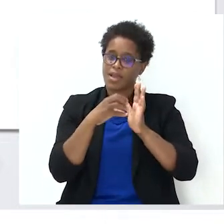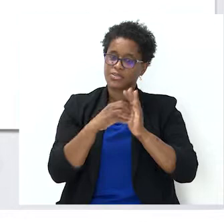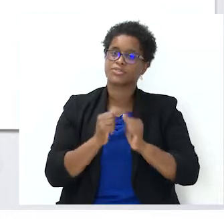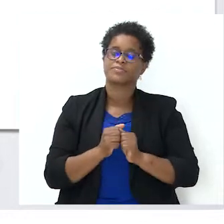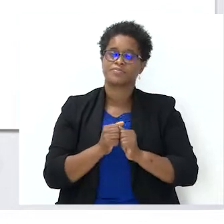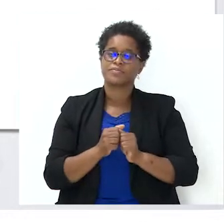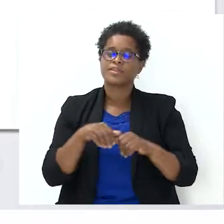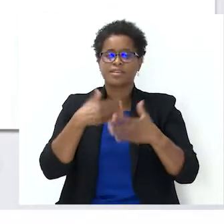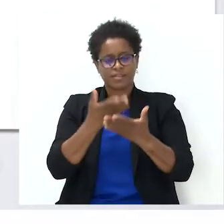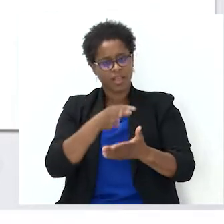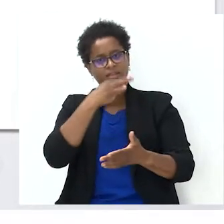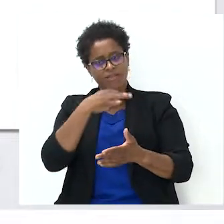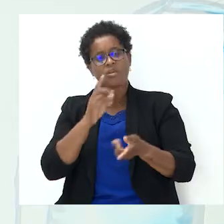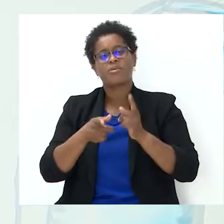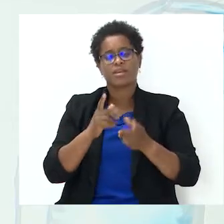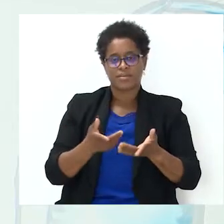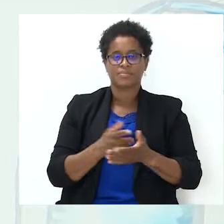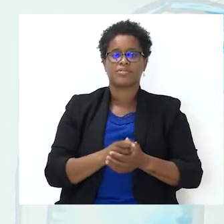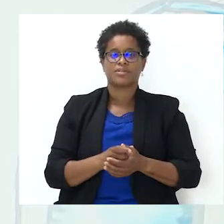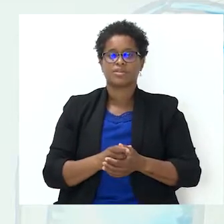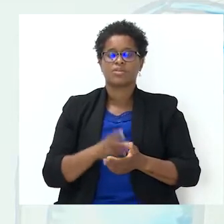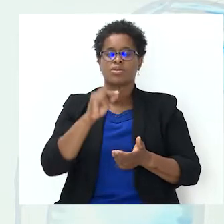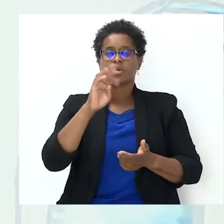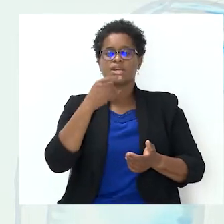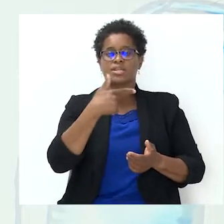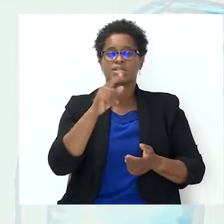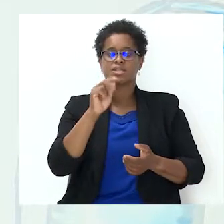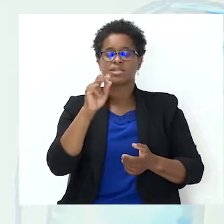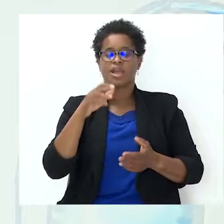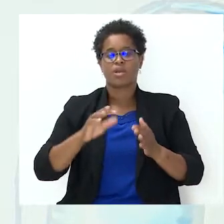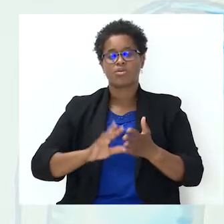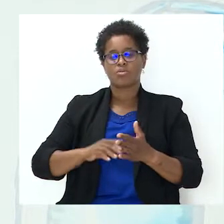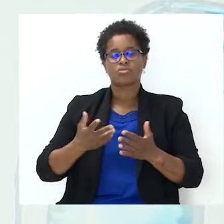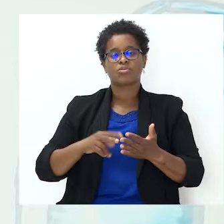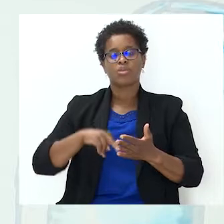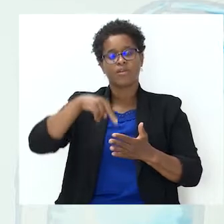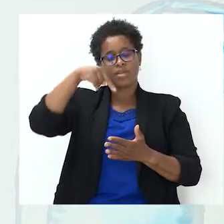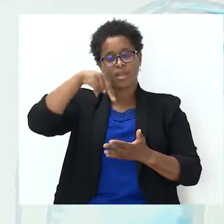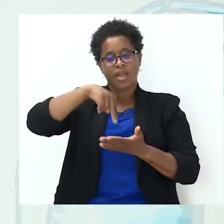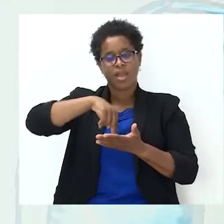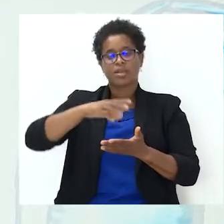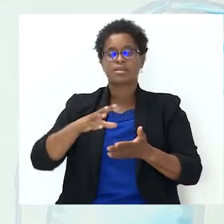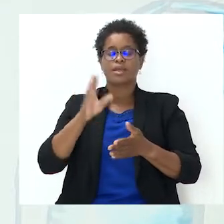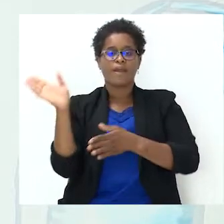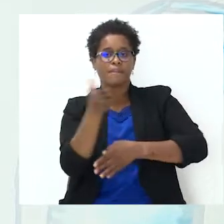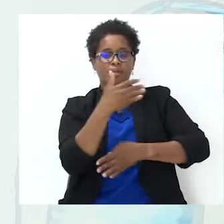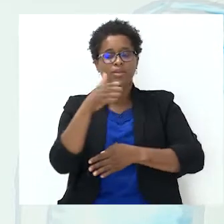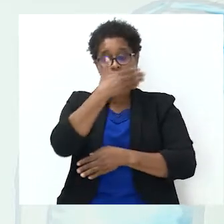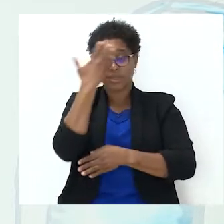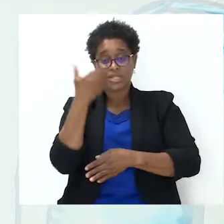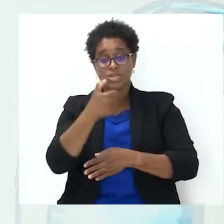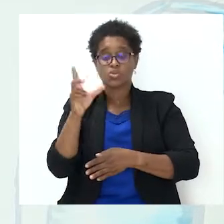imagem que retrata o quê? O hastear da bandeira no dia 5 de julho de